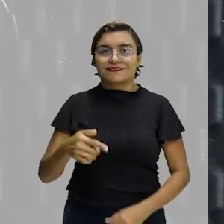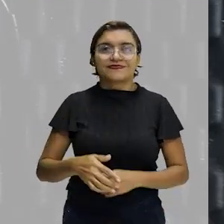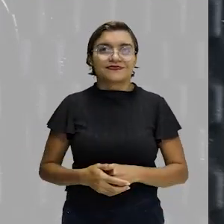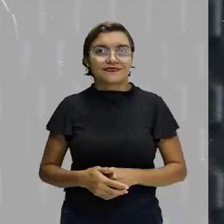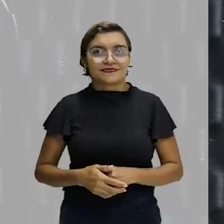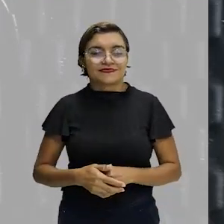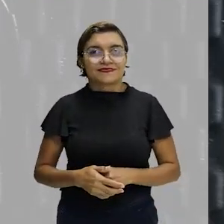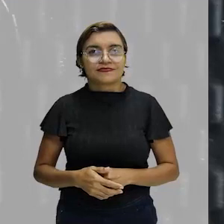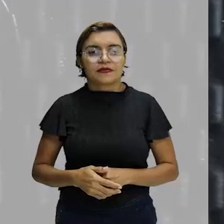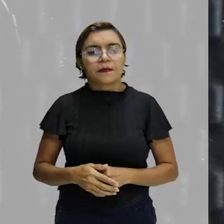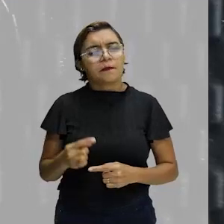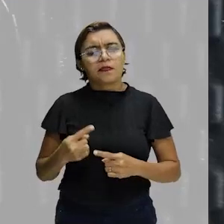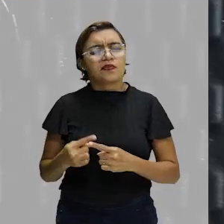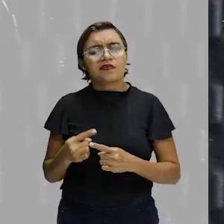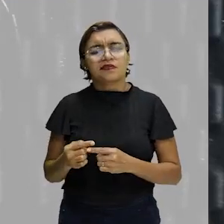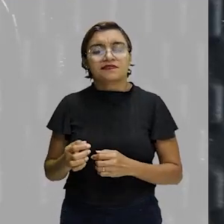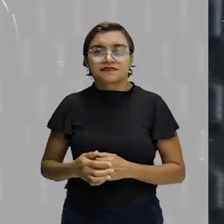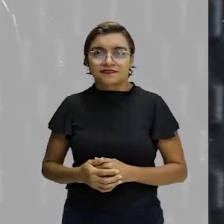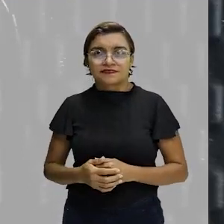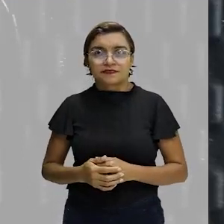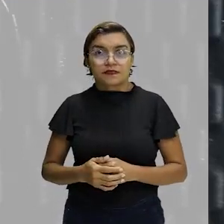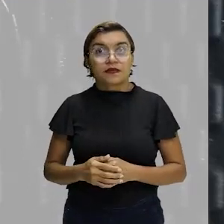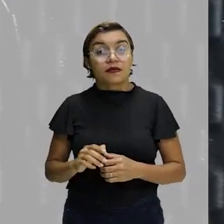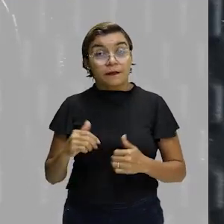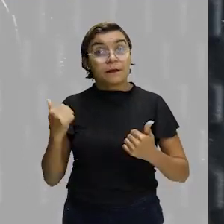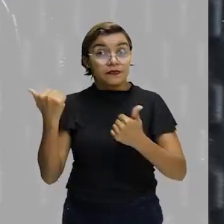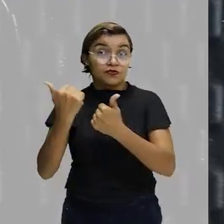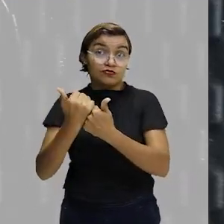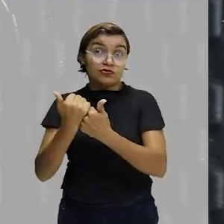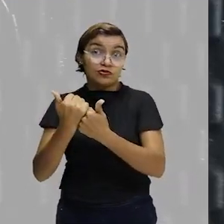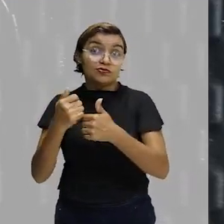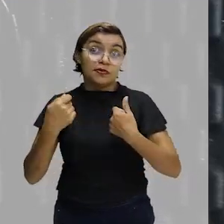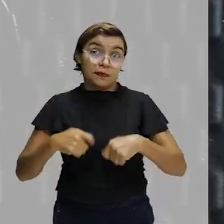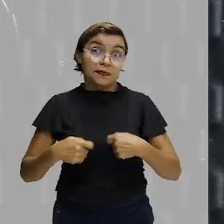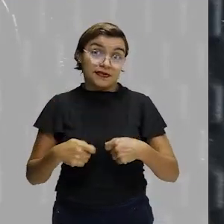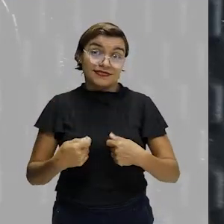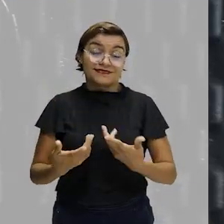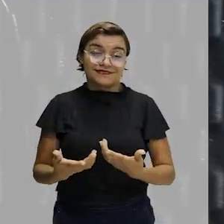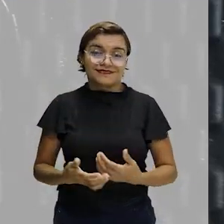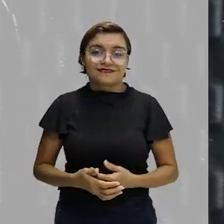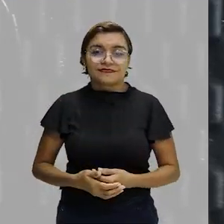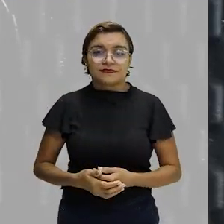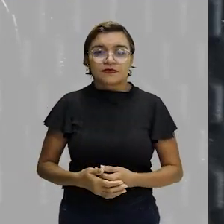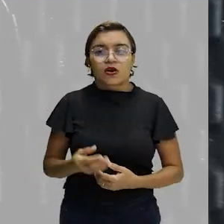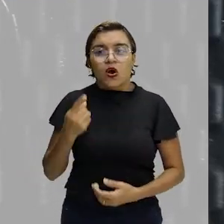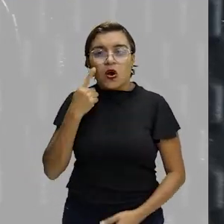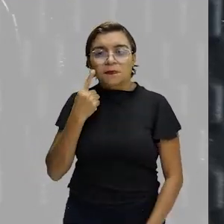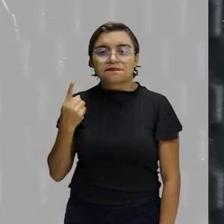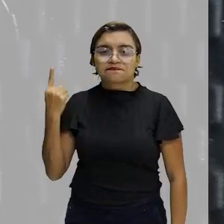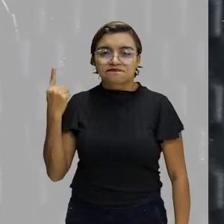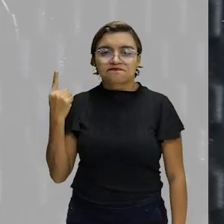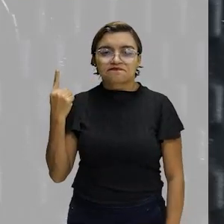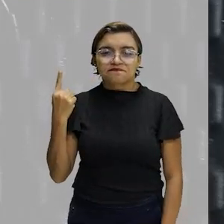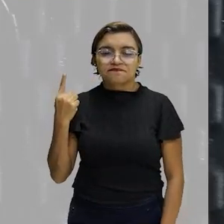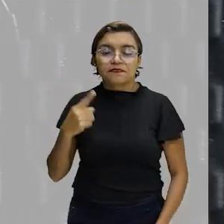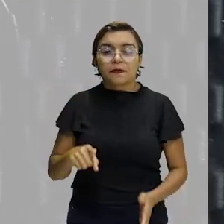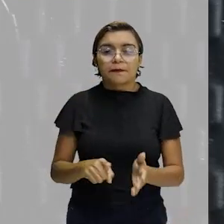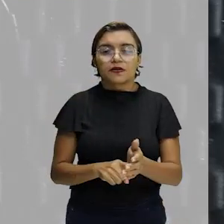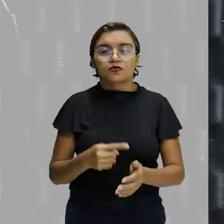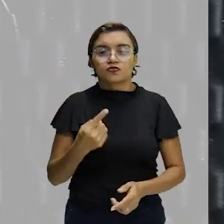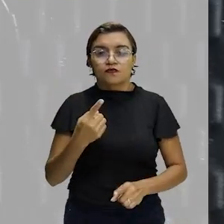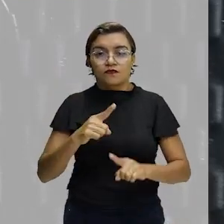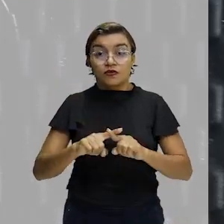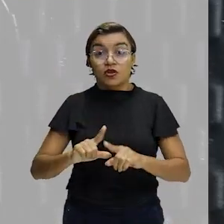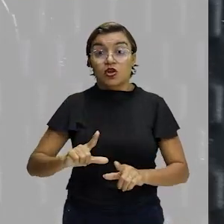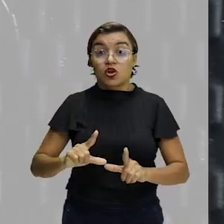2,7. Para que isso? Justamente para que eu possa substituir, tá? Olha como vai ficar agora. Menos 1